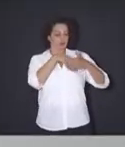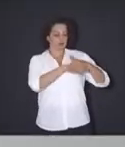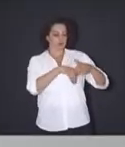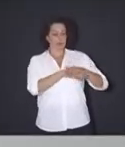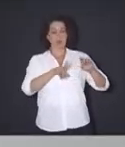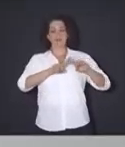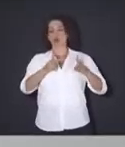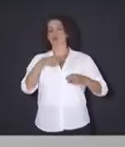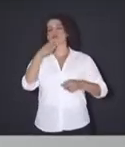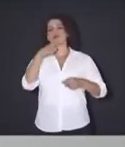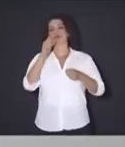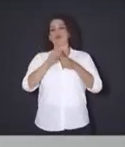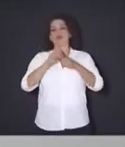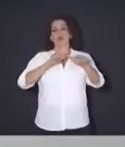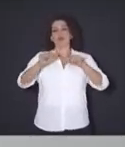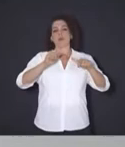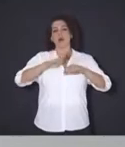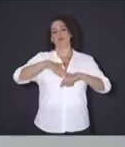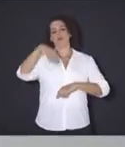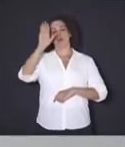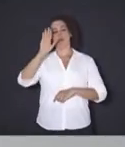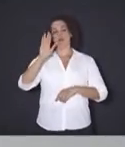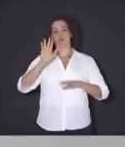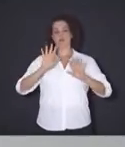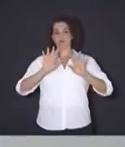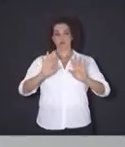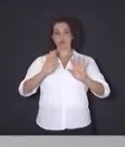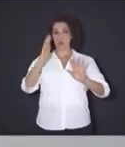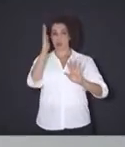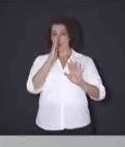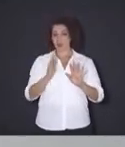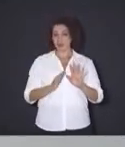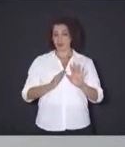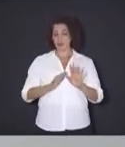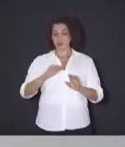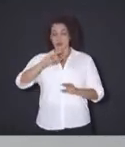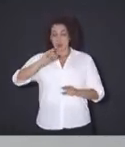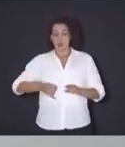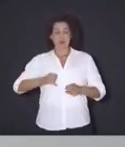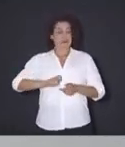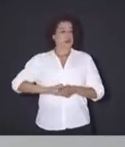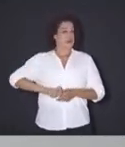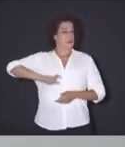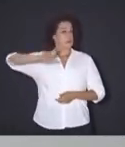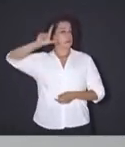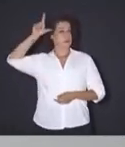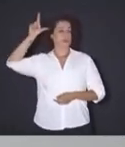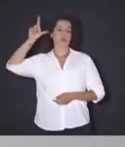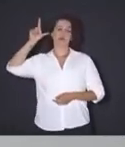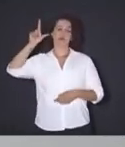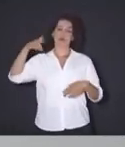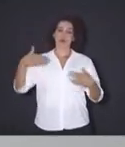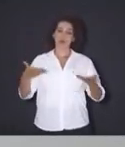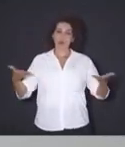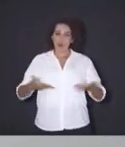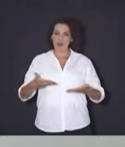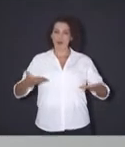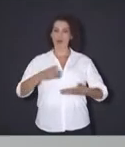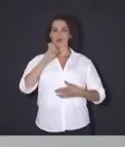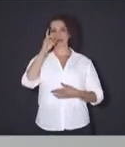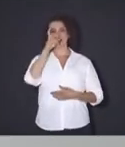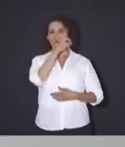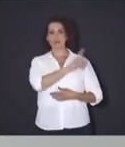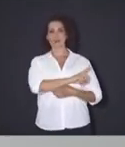de crescer acho que os brasileiros são muito altas dificilmente nessa fase nós vamos ter investimentos portanto não vejo como